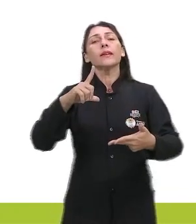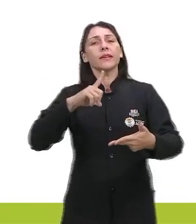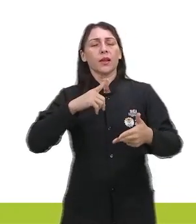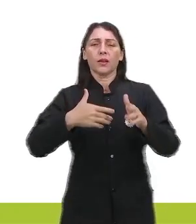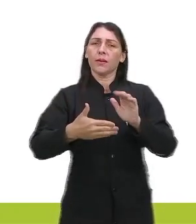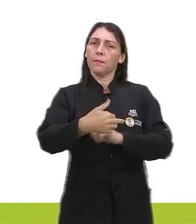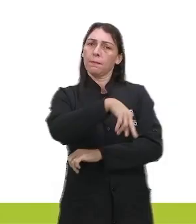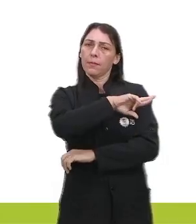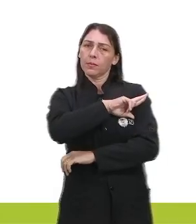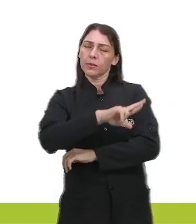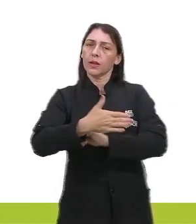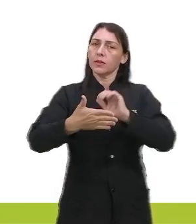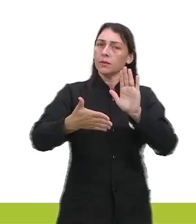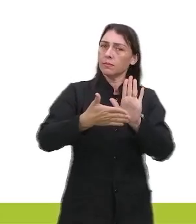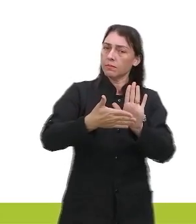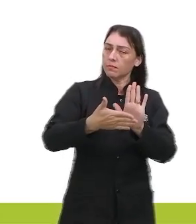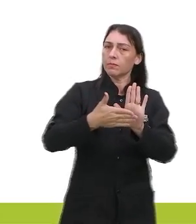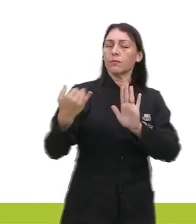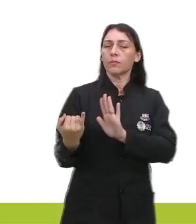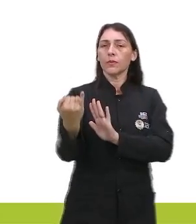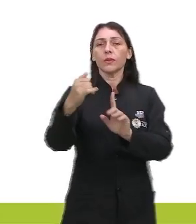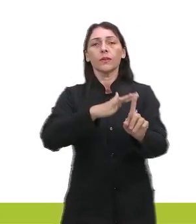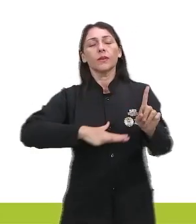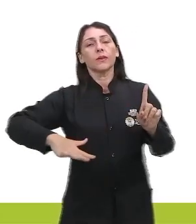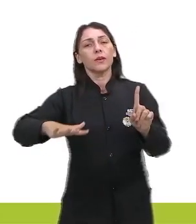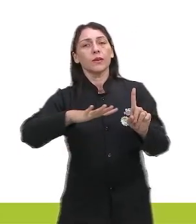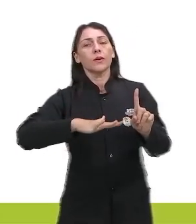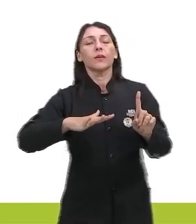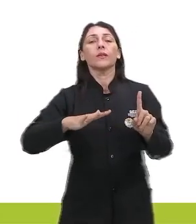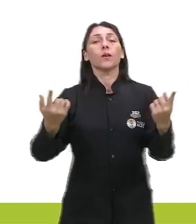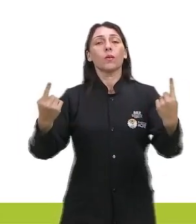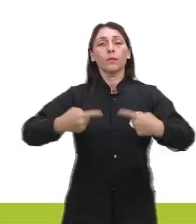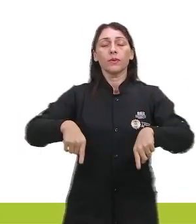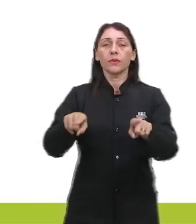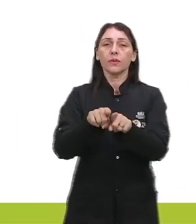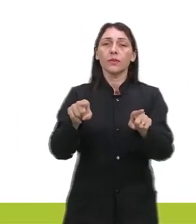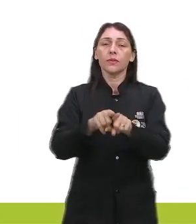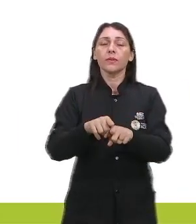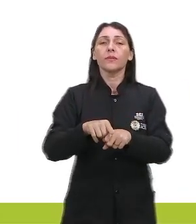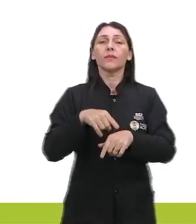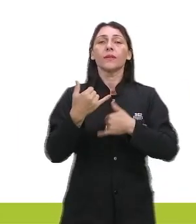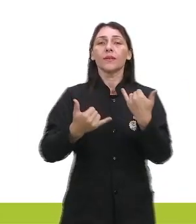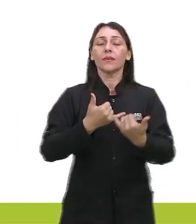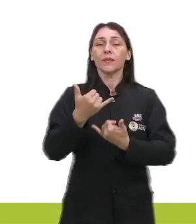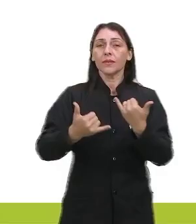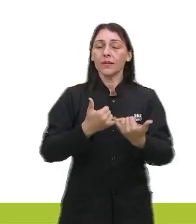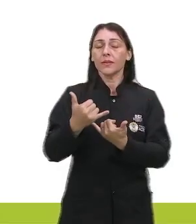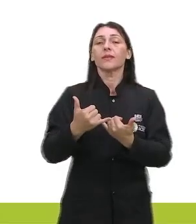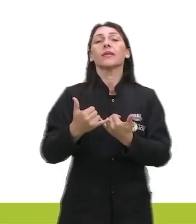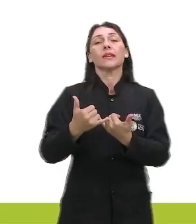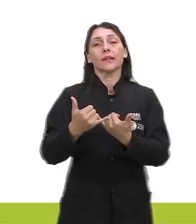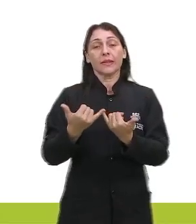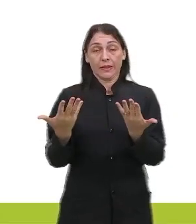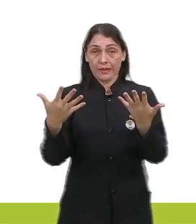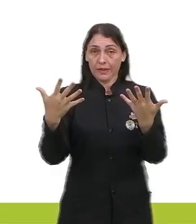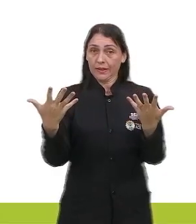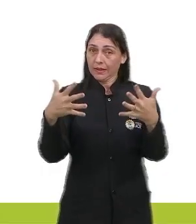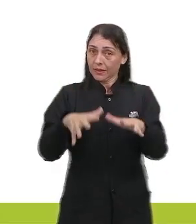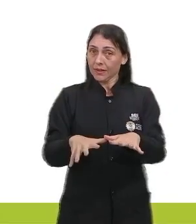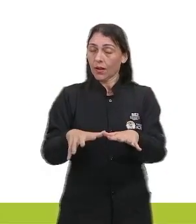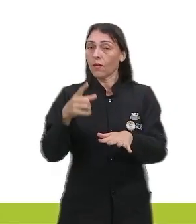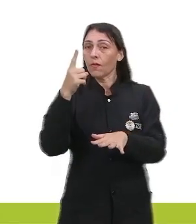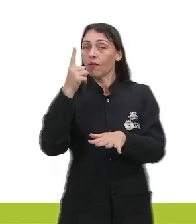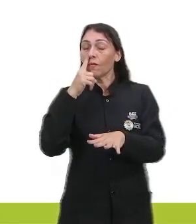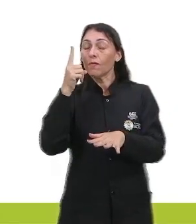desempenhado um papel fundamental na sociedade, servindo como meio de competição, entretenimento e integração. Foca nessas